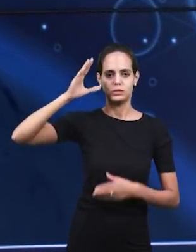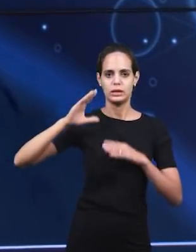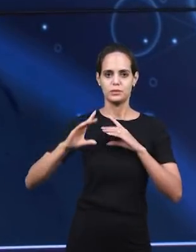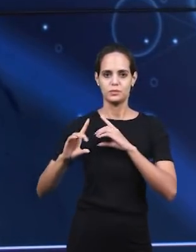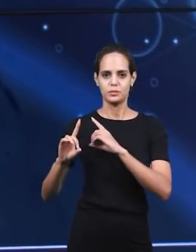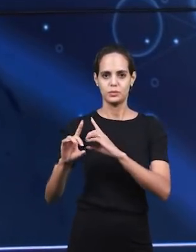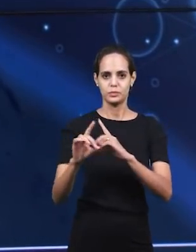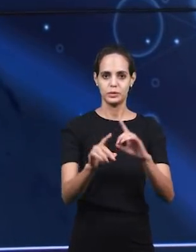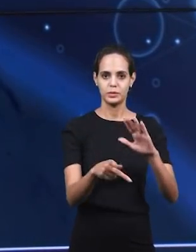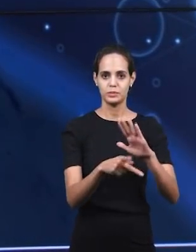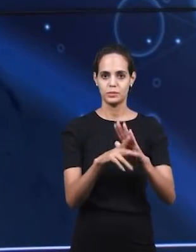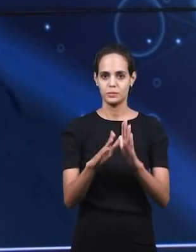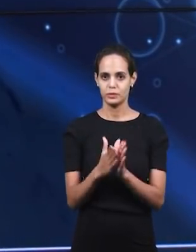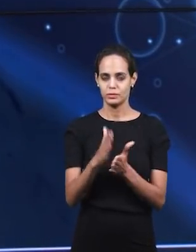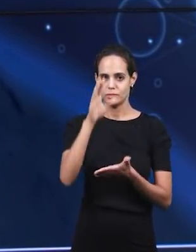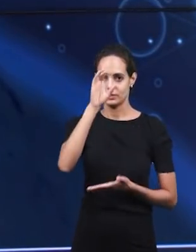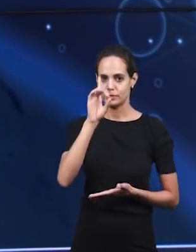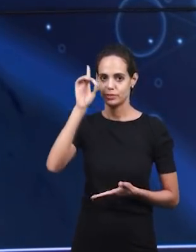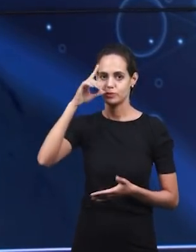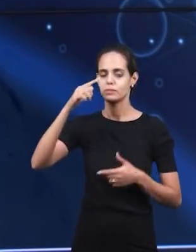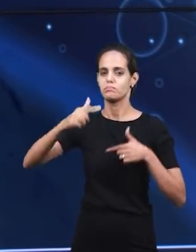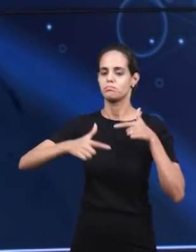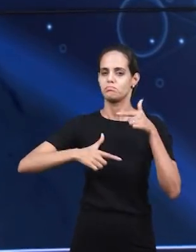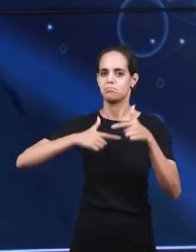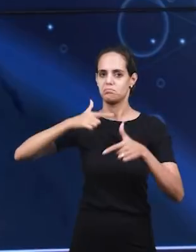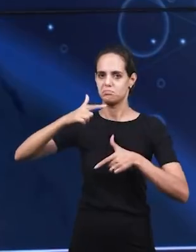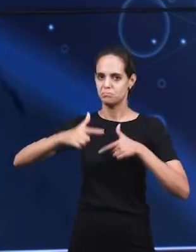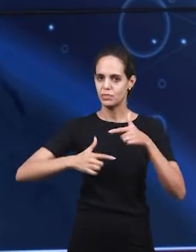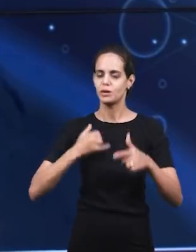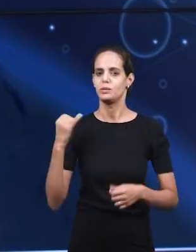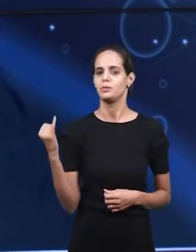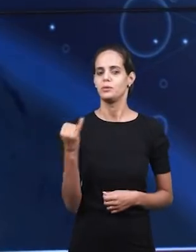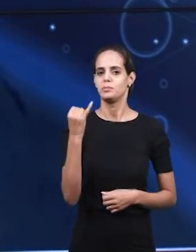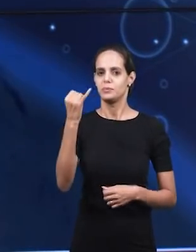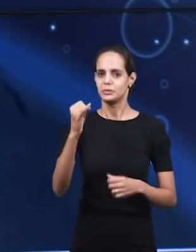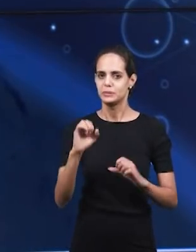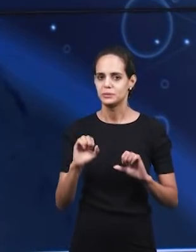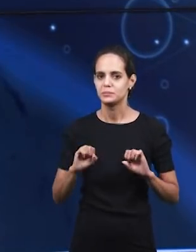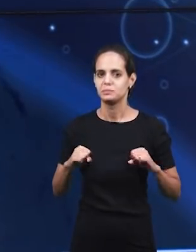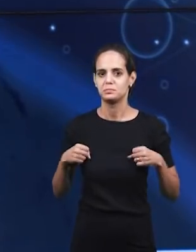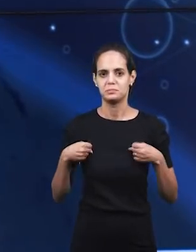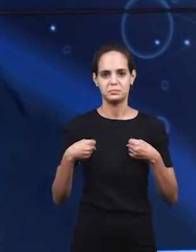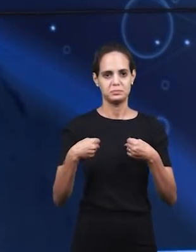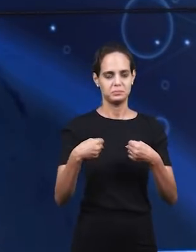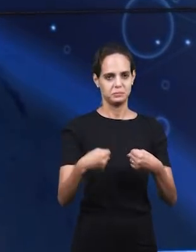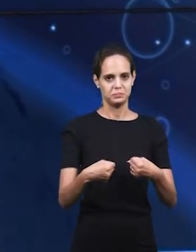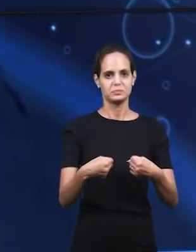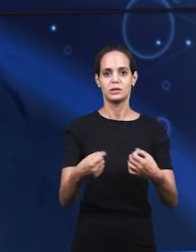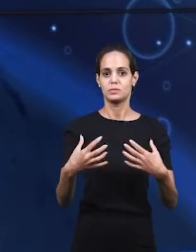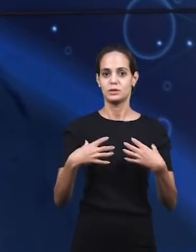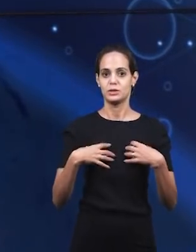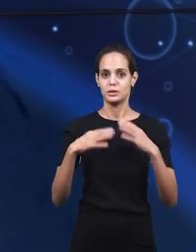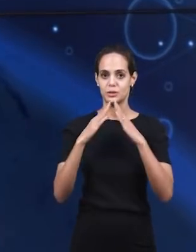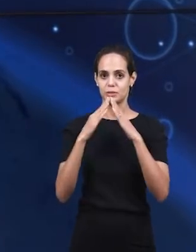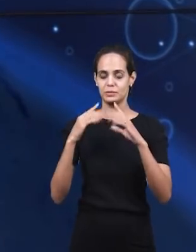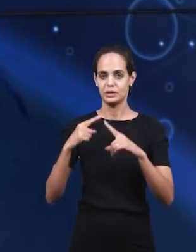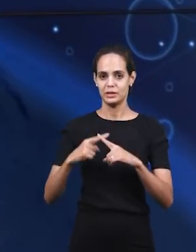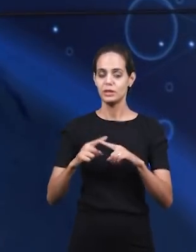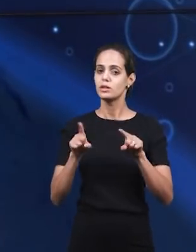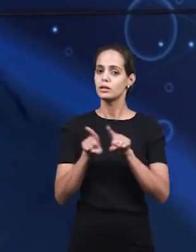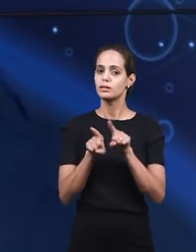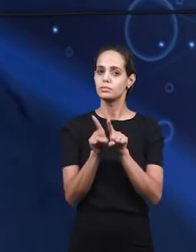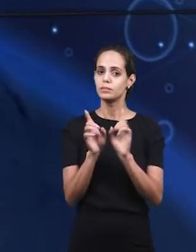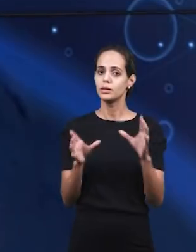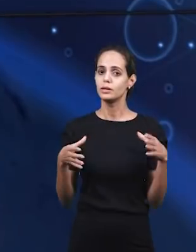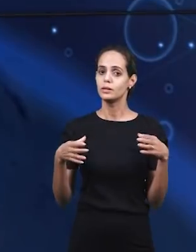Um trabalho que tem sido útil para as irmãs para crescimento como igreja e como grupo